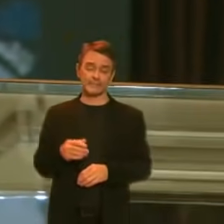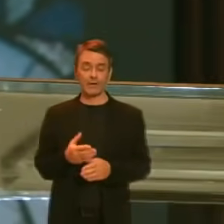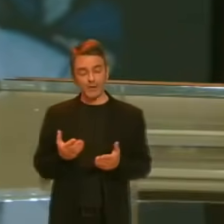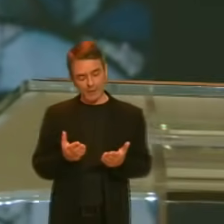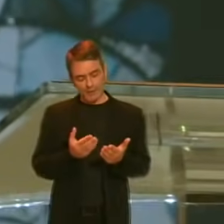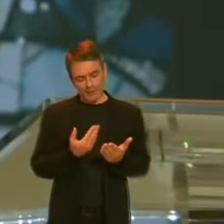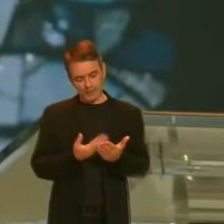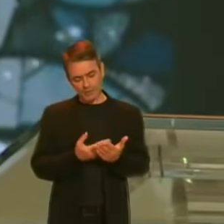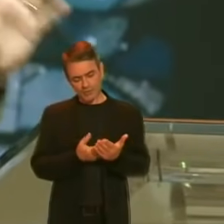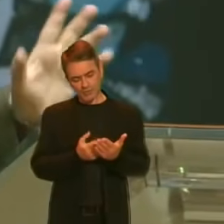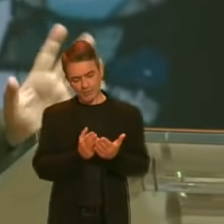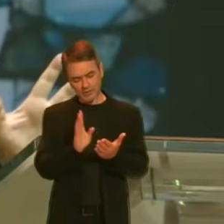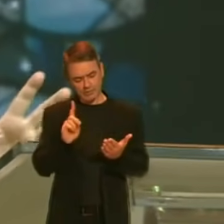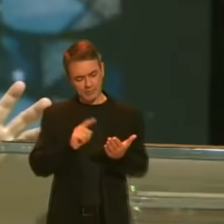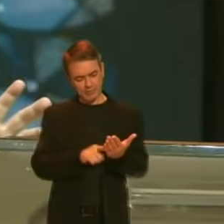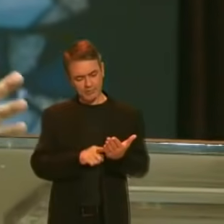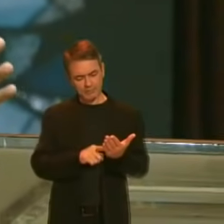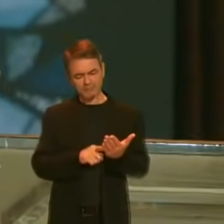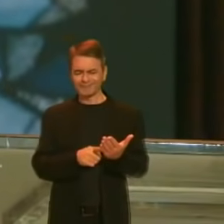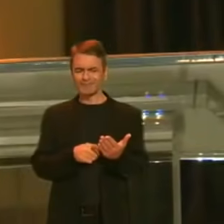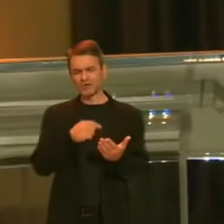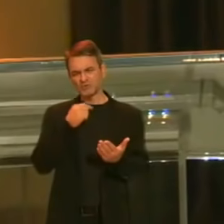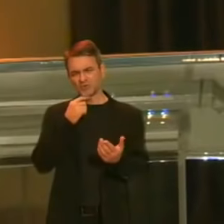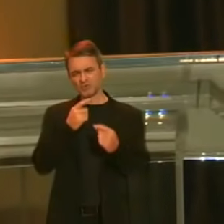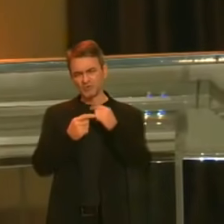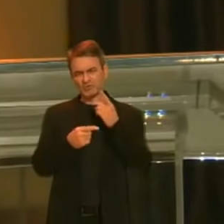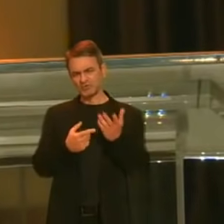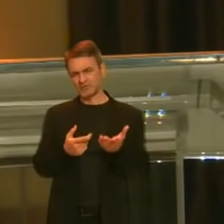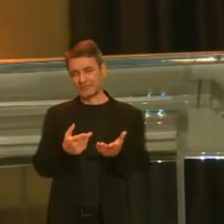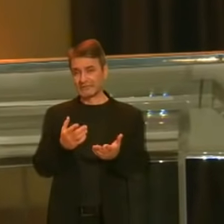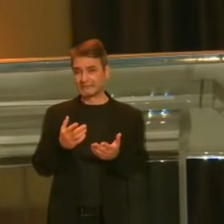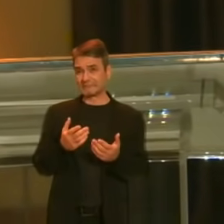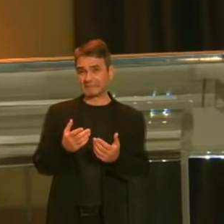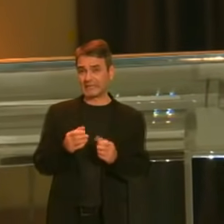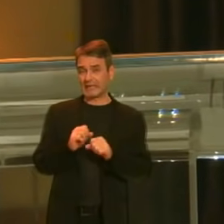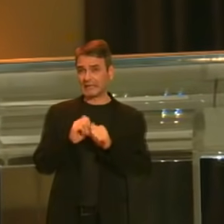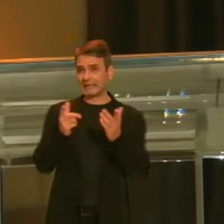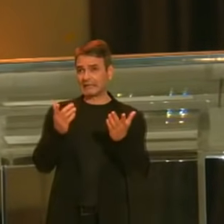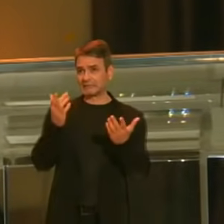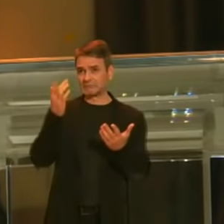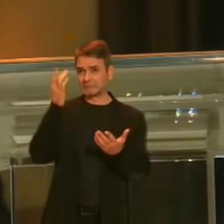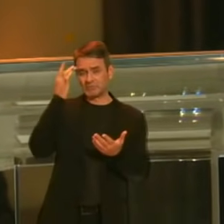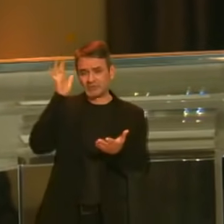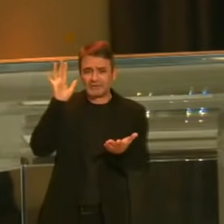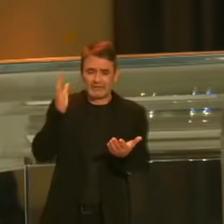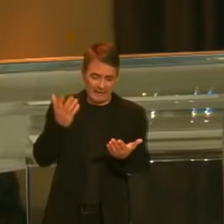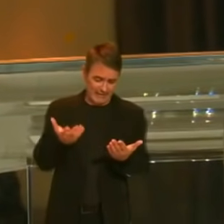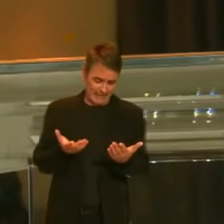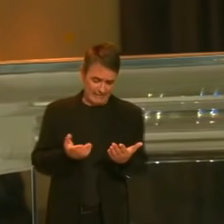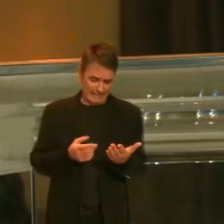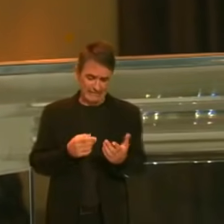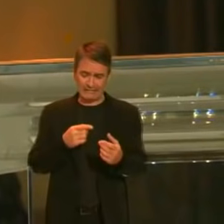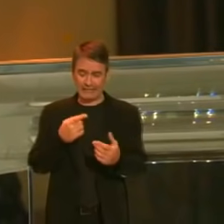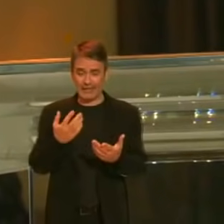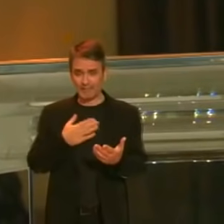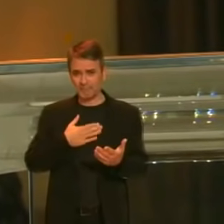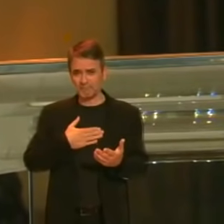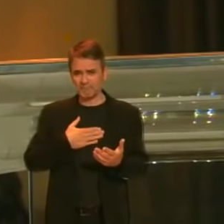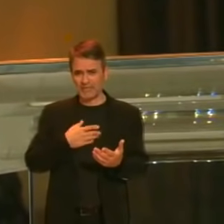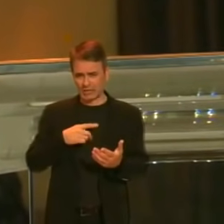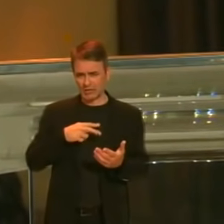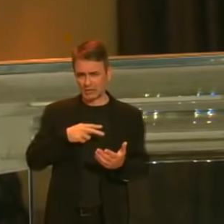a Bíblia e tem algumas dúvidas que eu não tenho como esclarecer. São minhas dúvidas, eu tenho que estudar mais, mas não sei